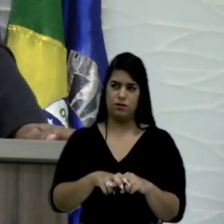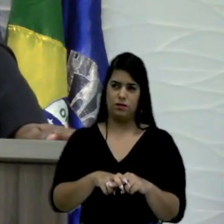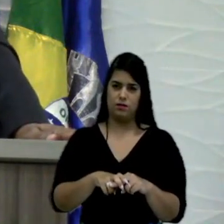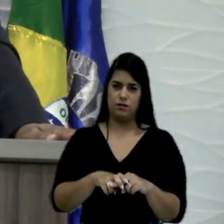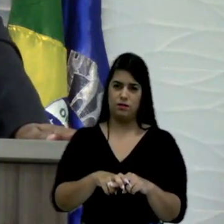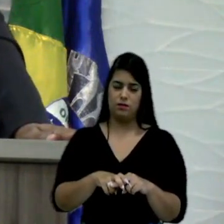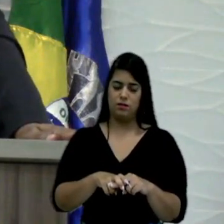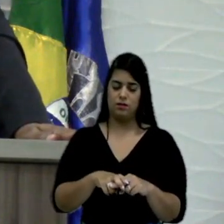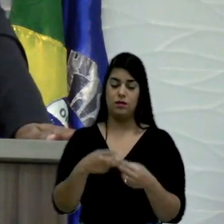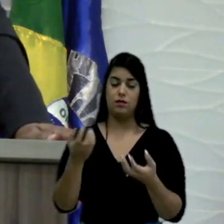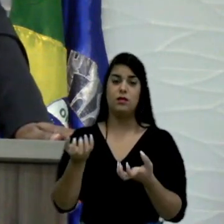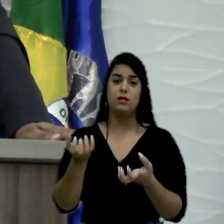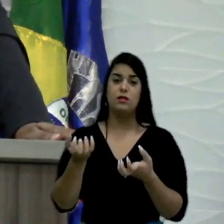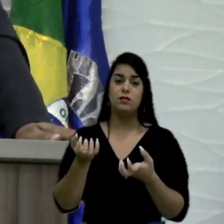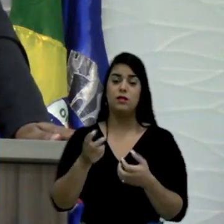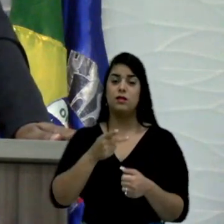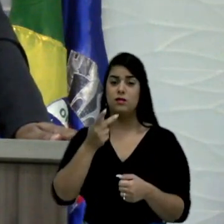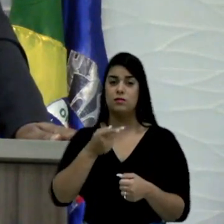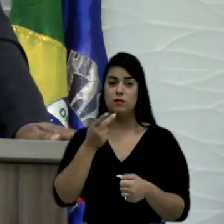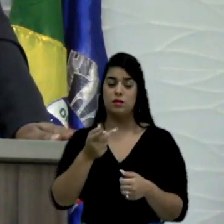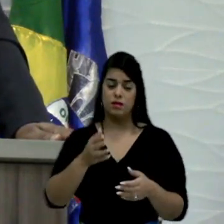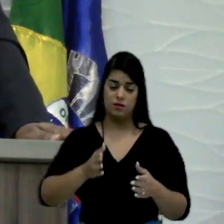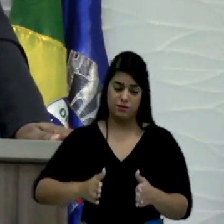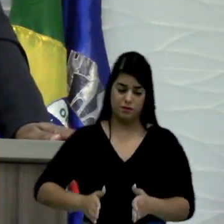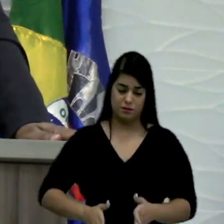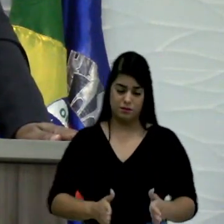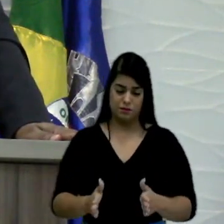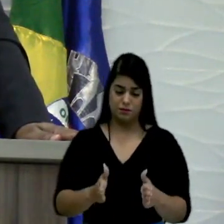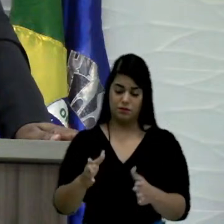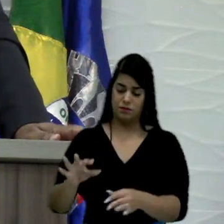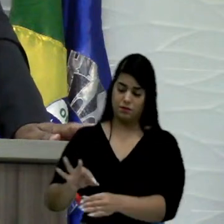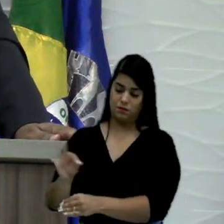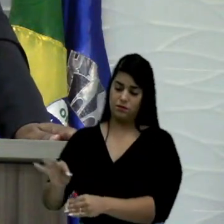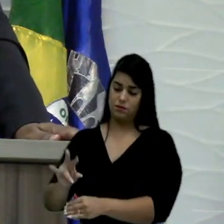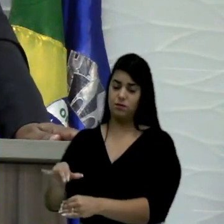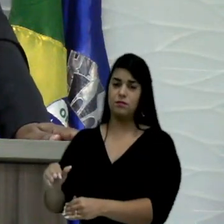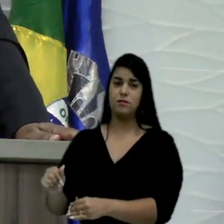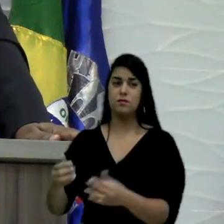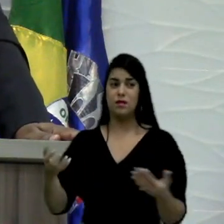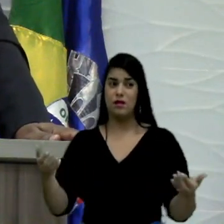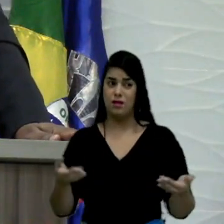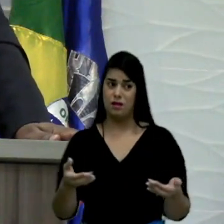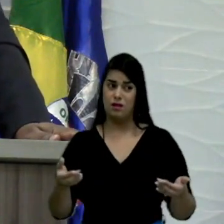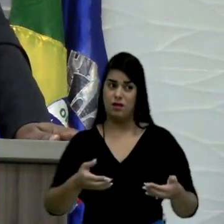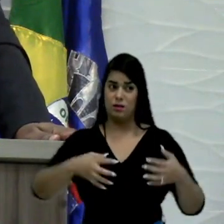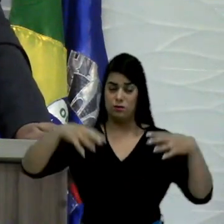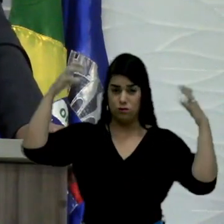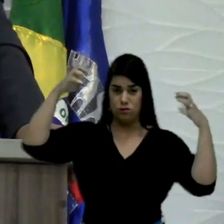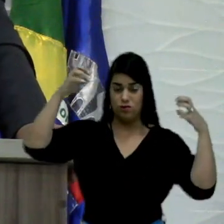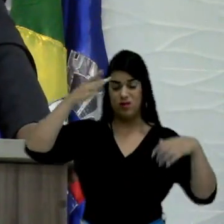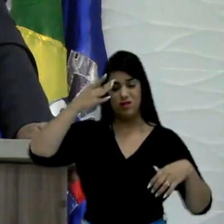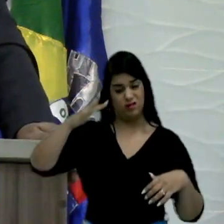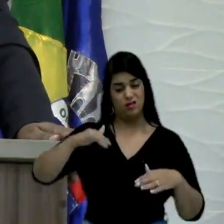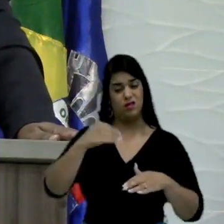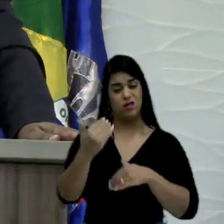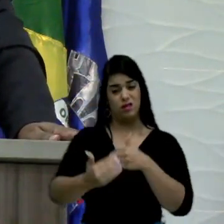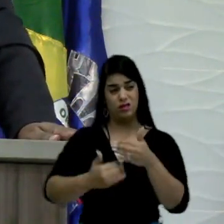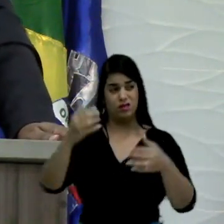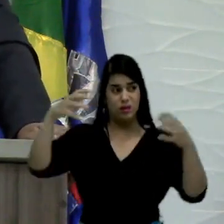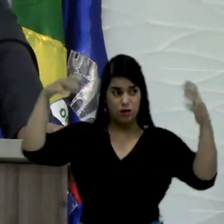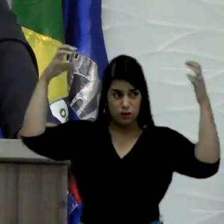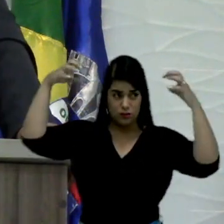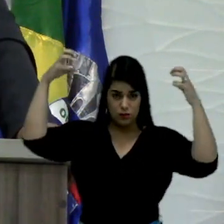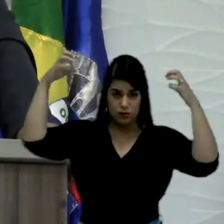Eu quero até falar sobre a estrada do Espírito Santo. Agora está chovendo, não sei se vai continuar chovendo.